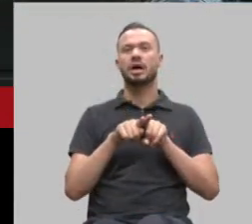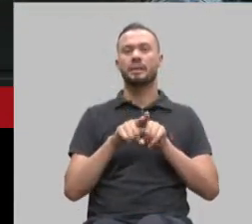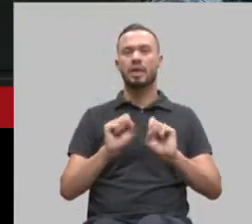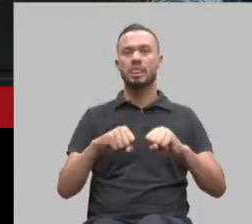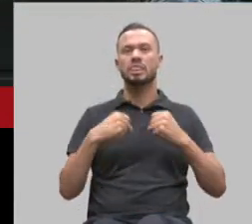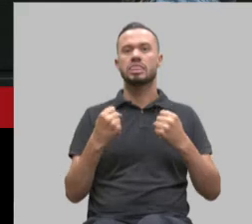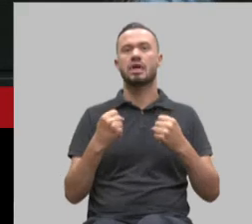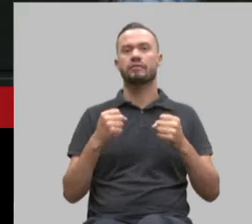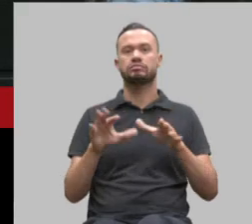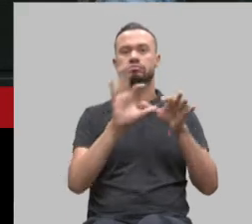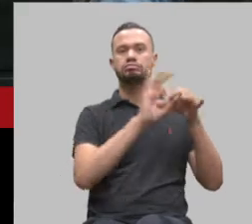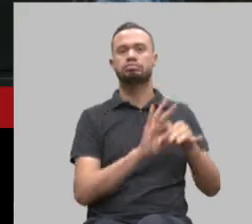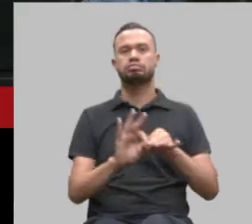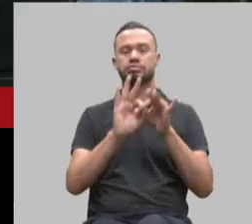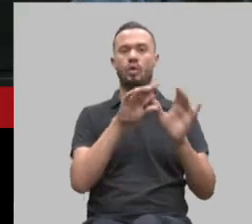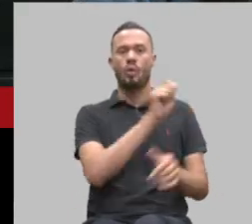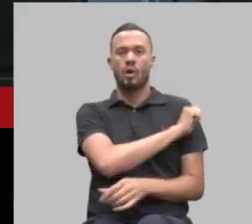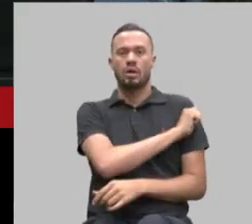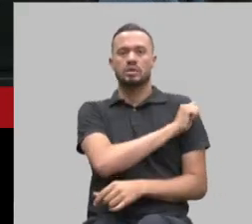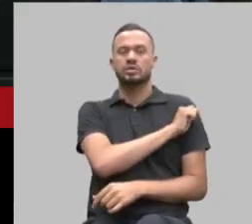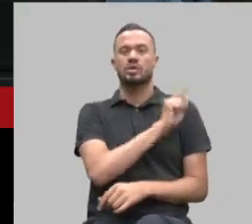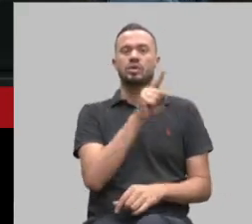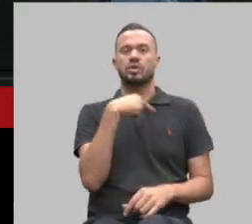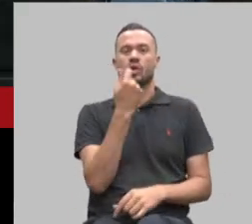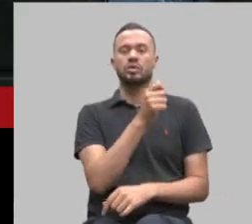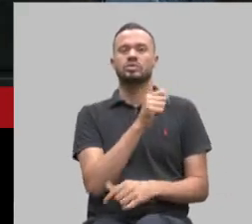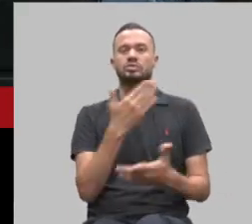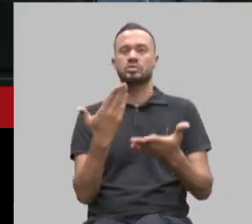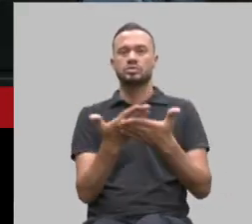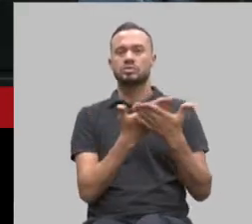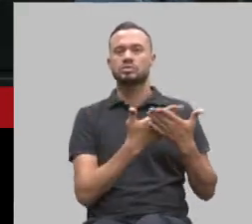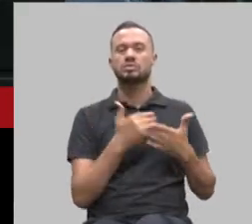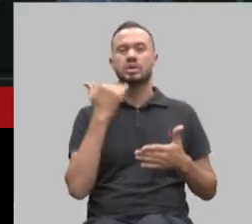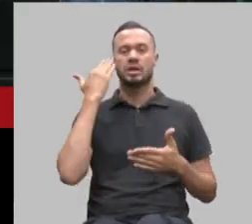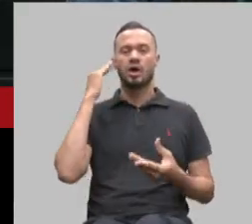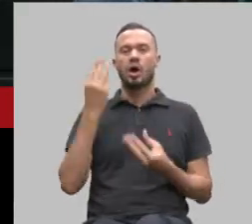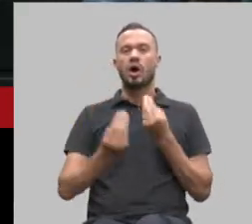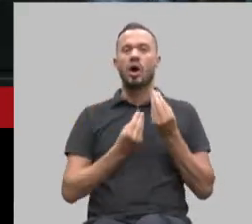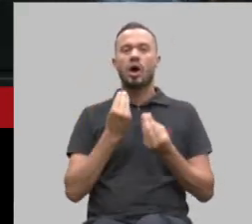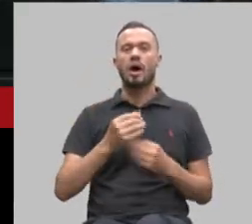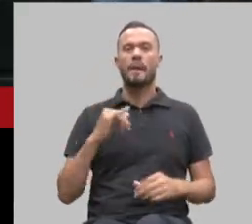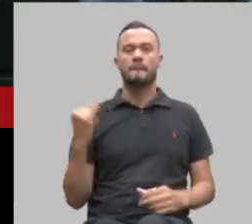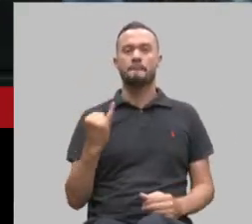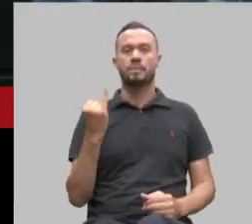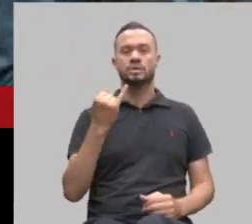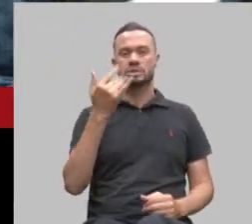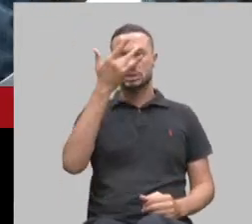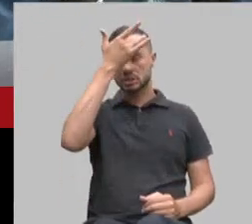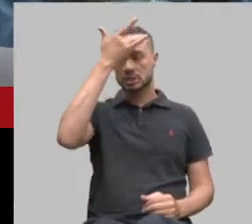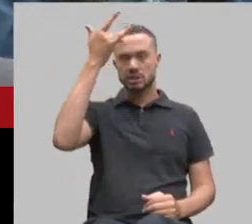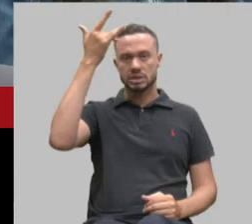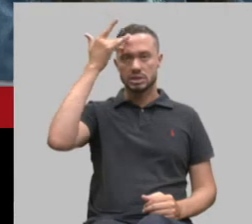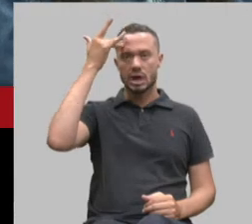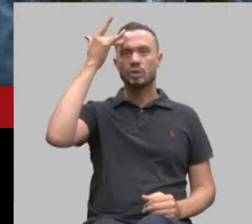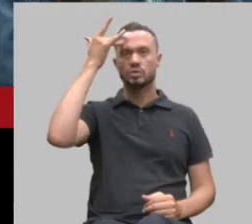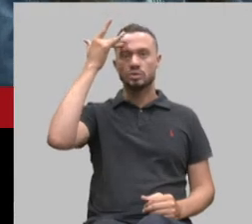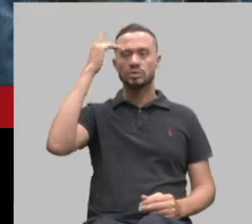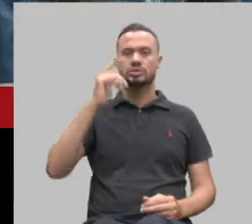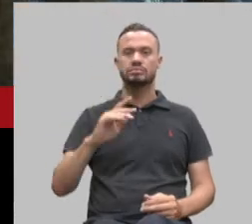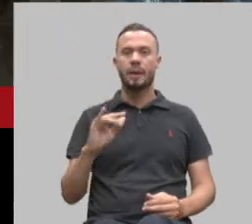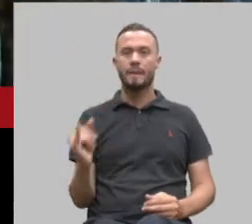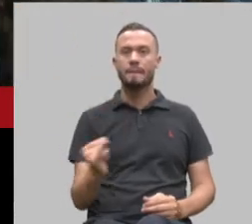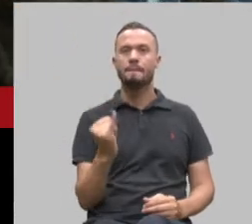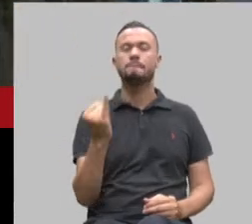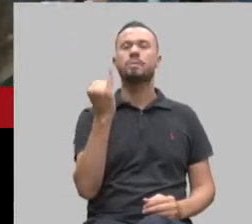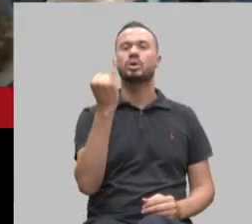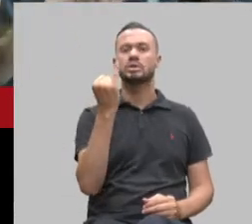entre estudantes nós como estudantes nós entendemos o quanto é importante a nossa saúde mental o quanto é importante fomentar